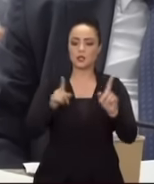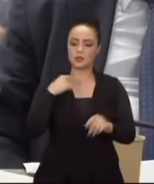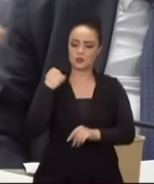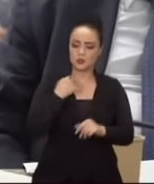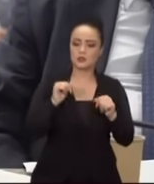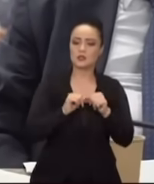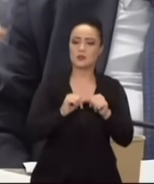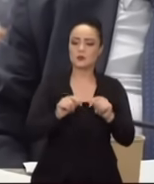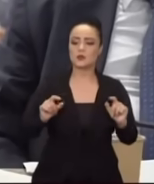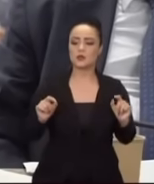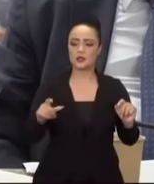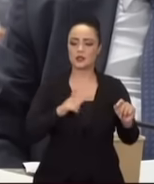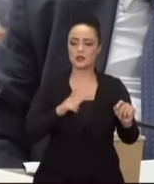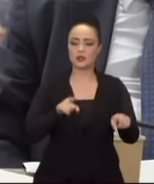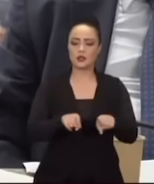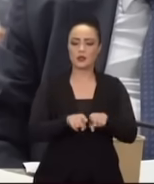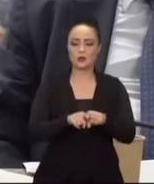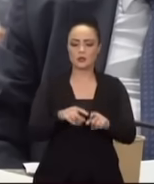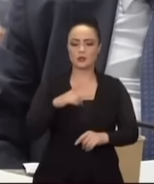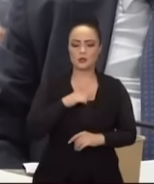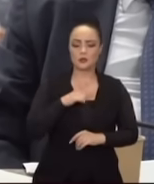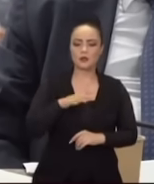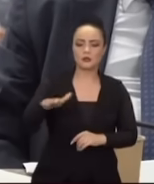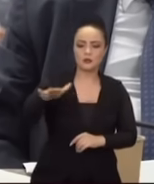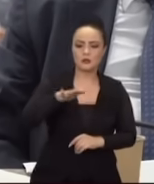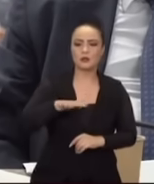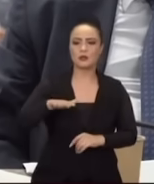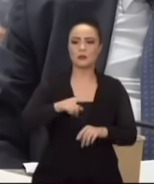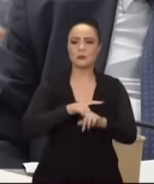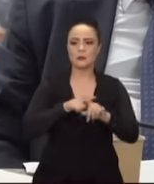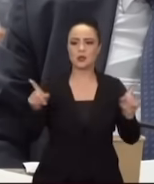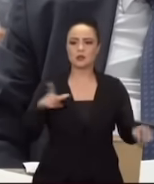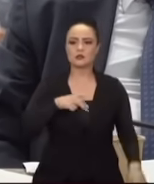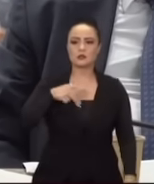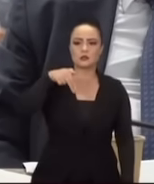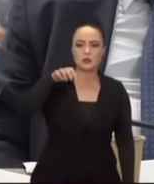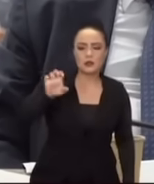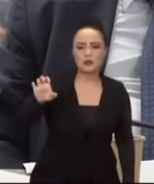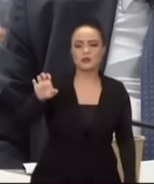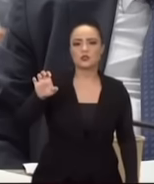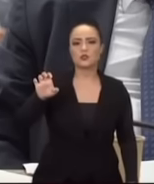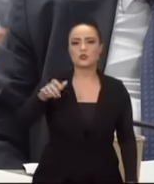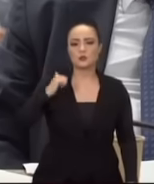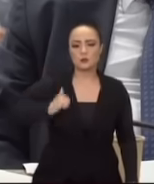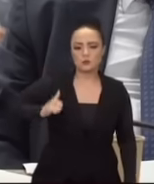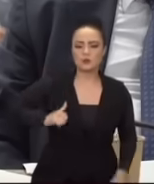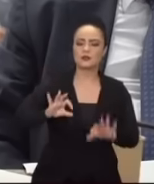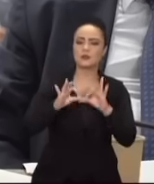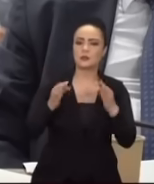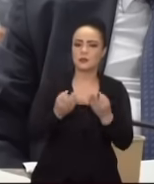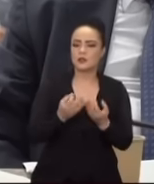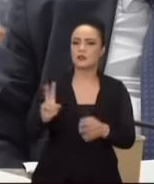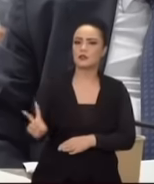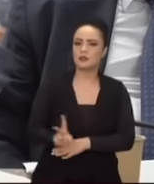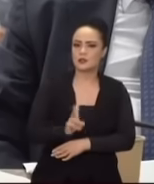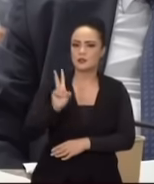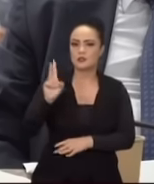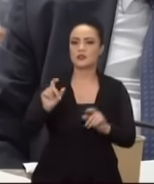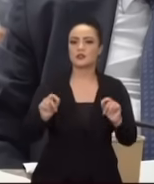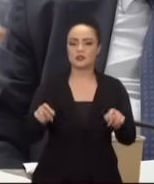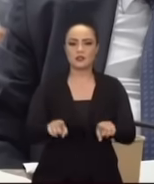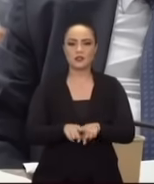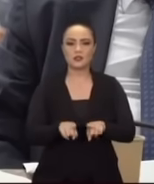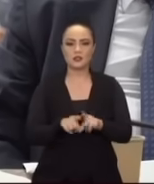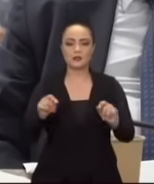coisa. Lei da Liberdade Econômica, o PIX, Água para o Nordeste, Bolsa Família, triplicamos seu valor, marcos,